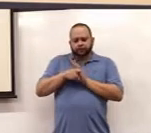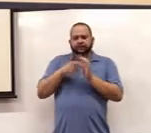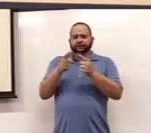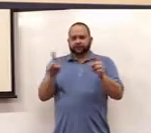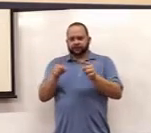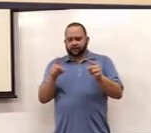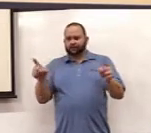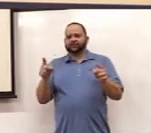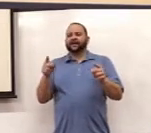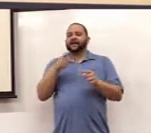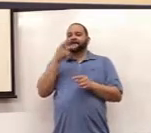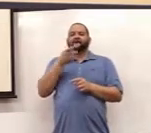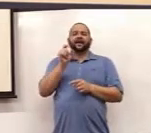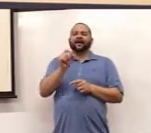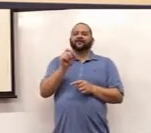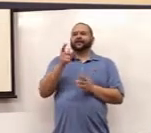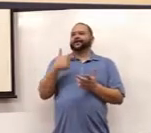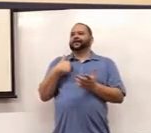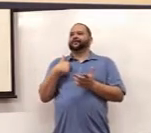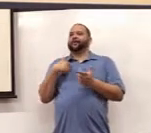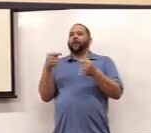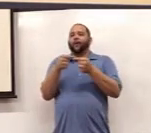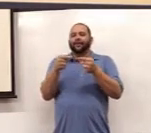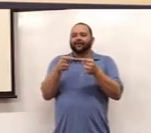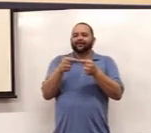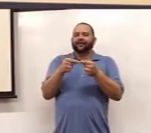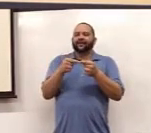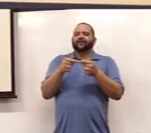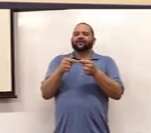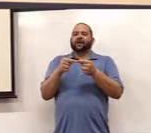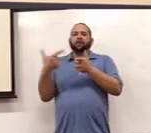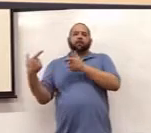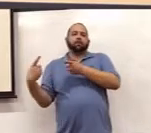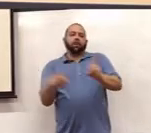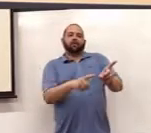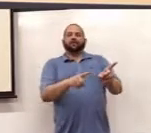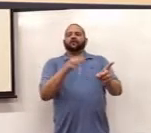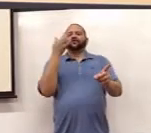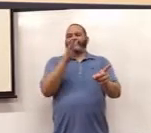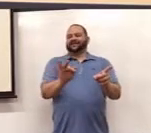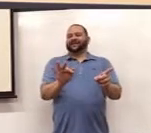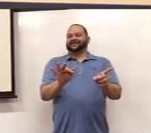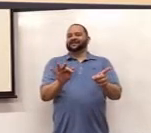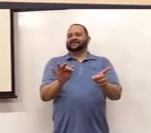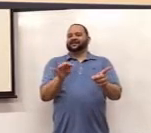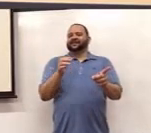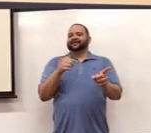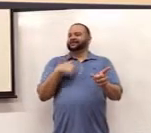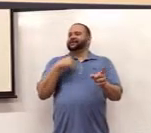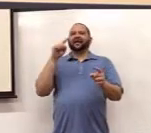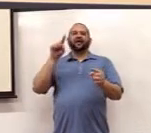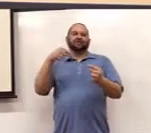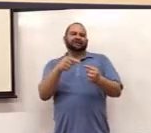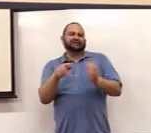Uma alusão à Revolução Francesa. Então a gente está ouvindo os ideais da Revolução Francesa,